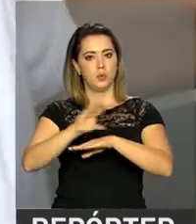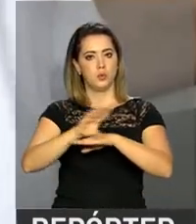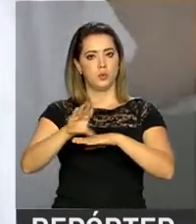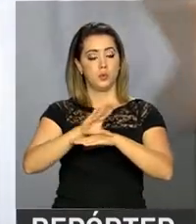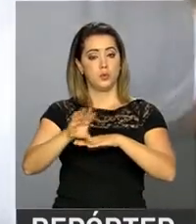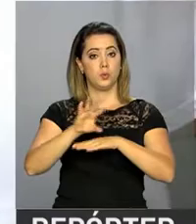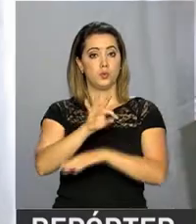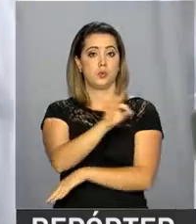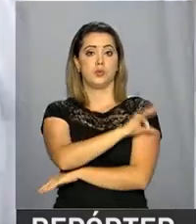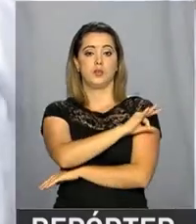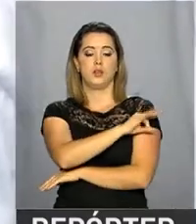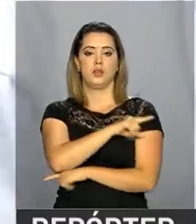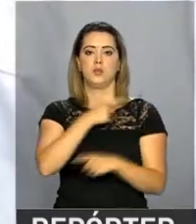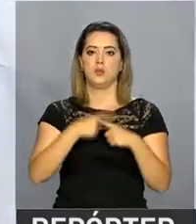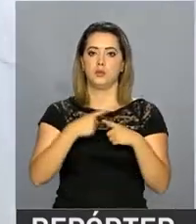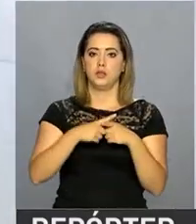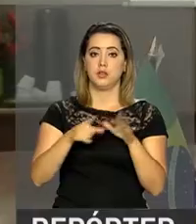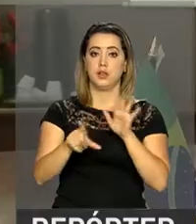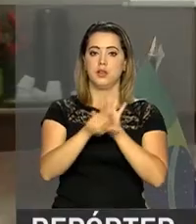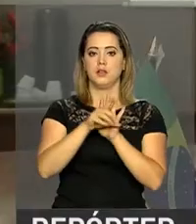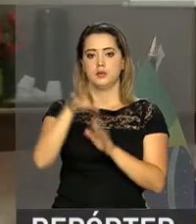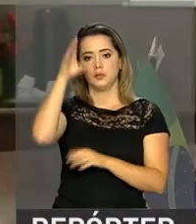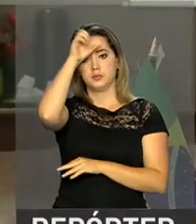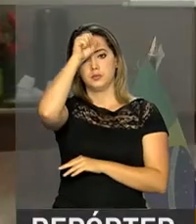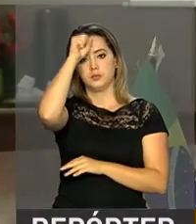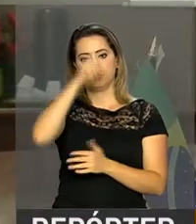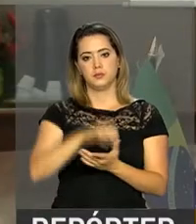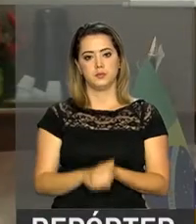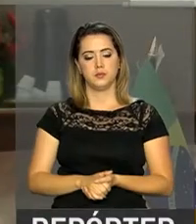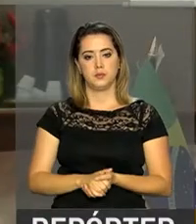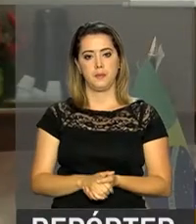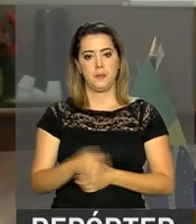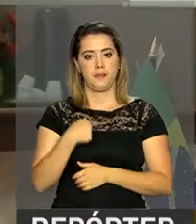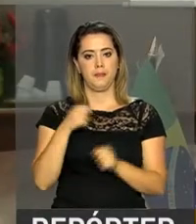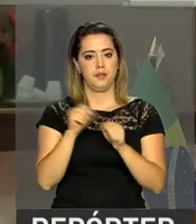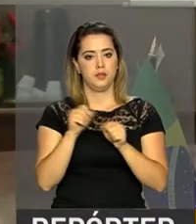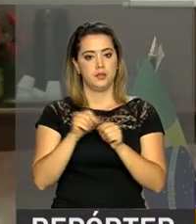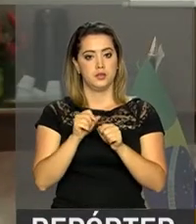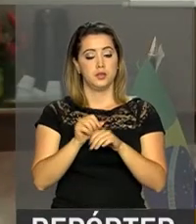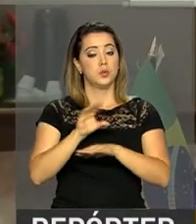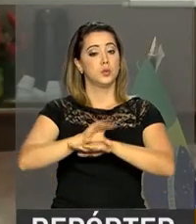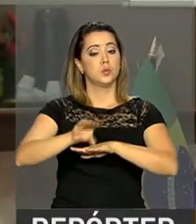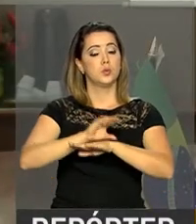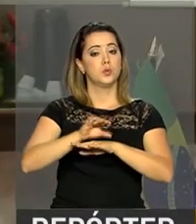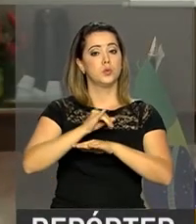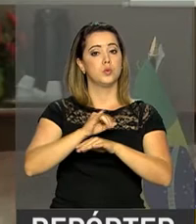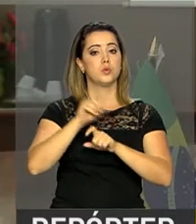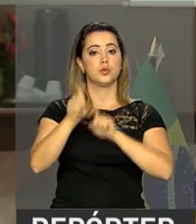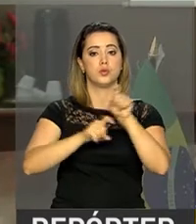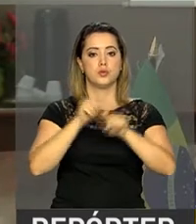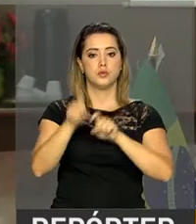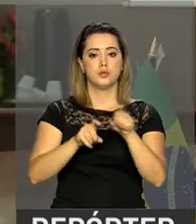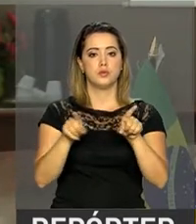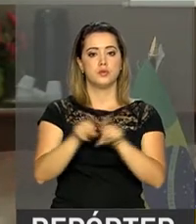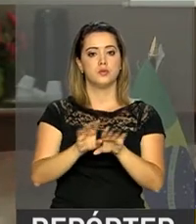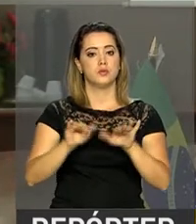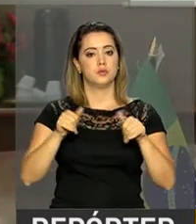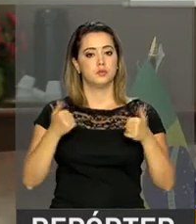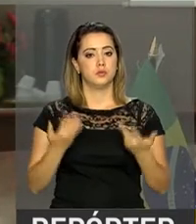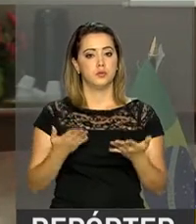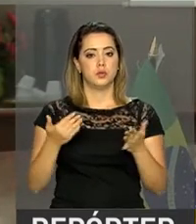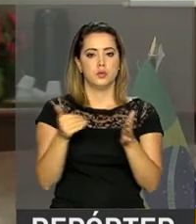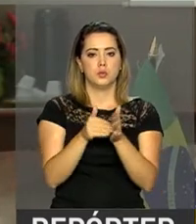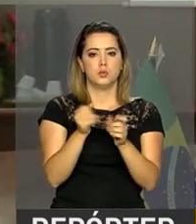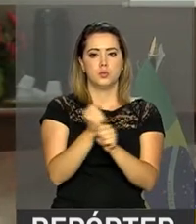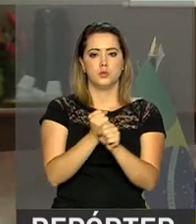vaga surgiu graças à Lei de Aprendizagem. Eu estava fazendo no curso técnico em informática pela FATEC. Aí, no